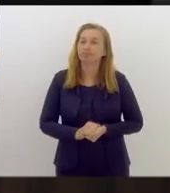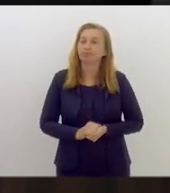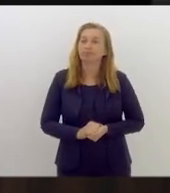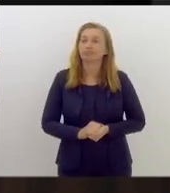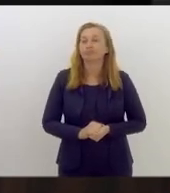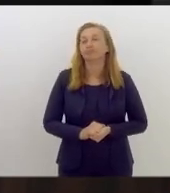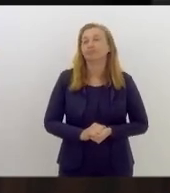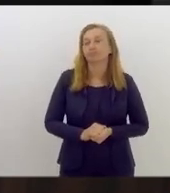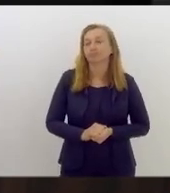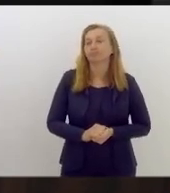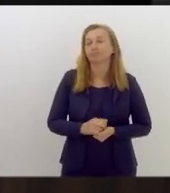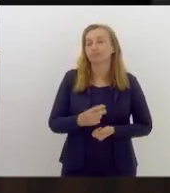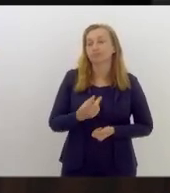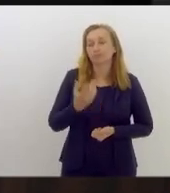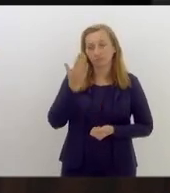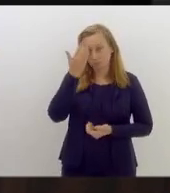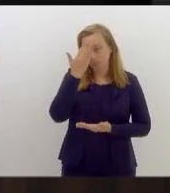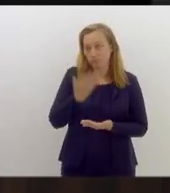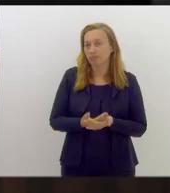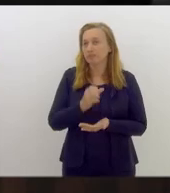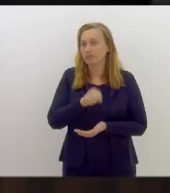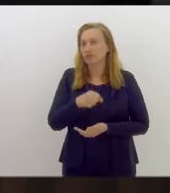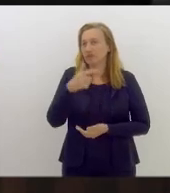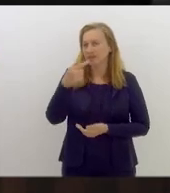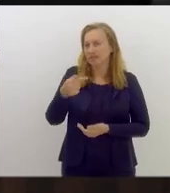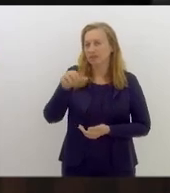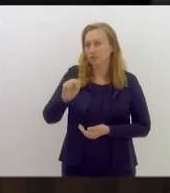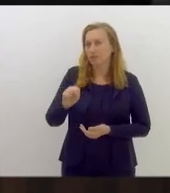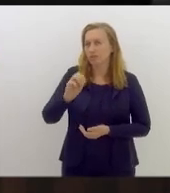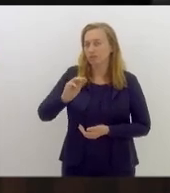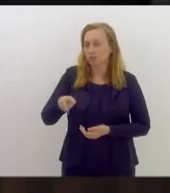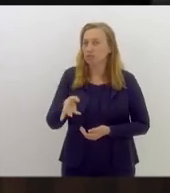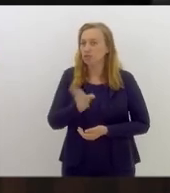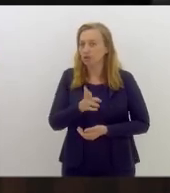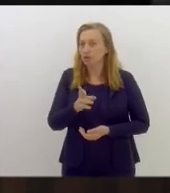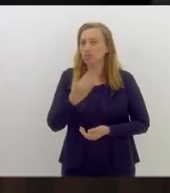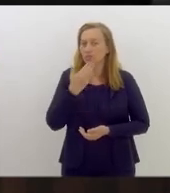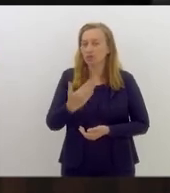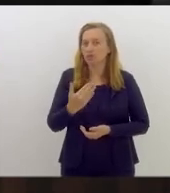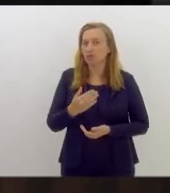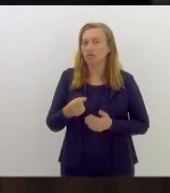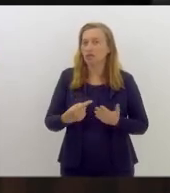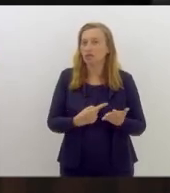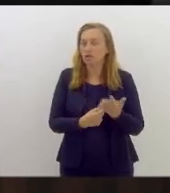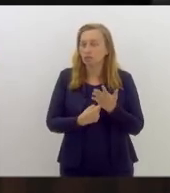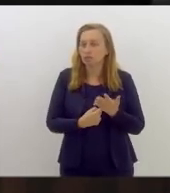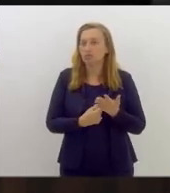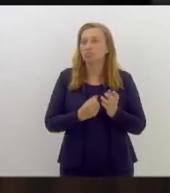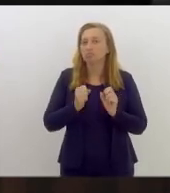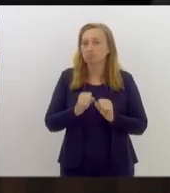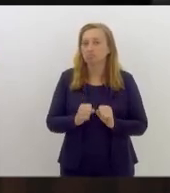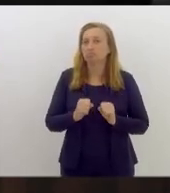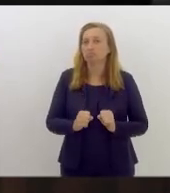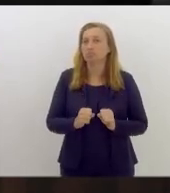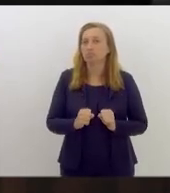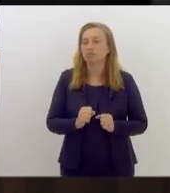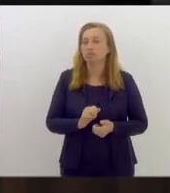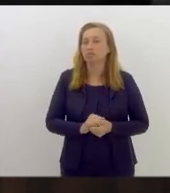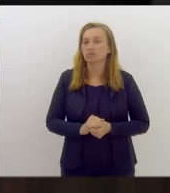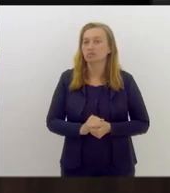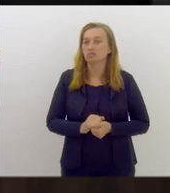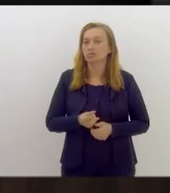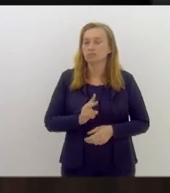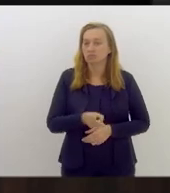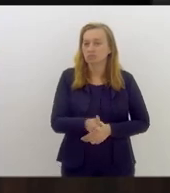pelo saldo, eu acredito que sim, parece que é da ordem de 7, 8 milhões de reais, um pedido de auxílio para que possa